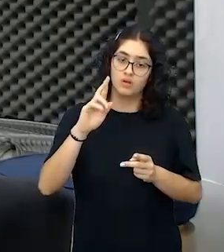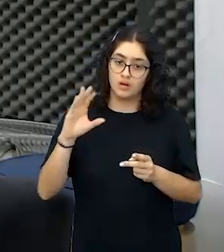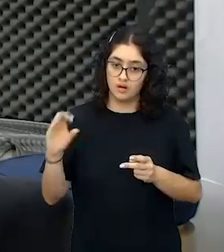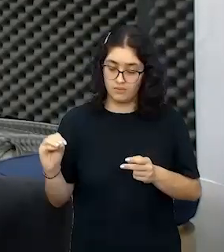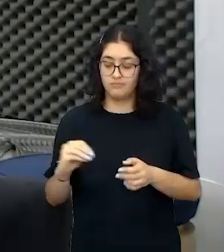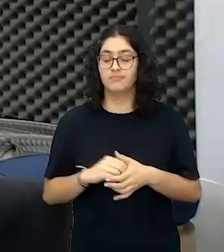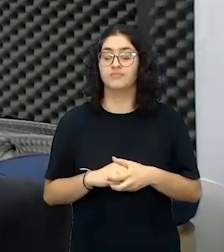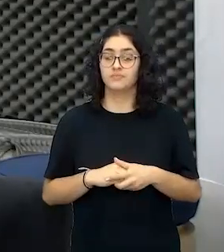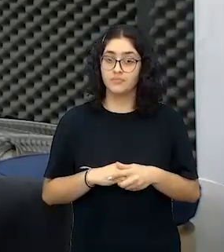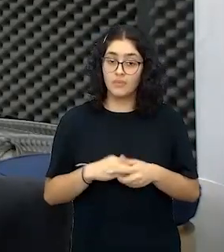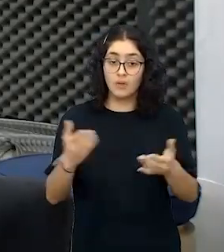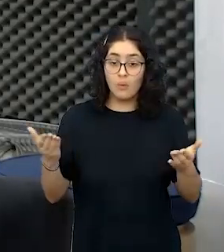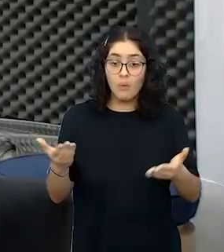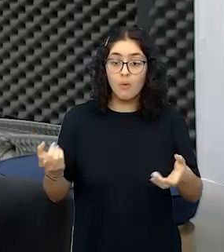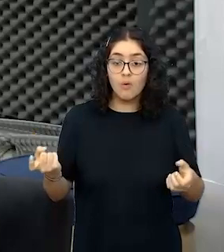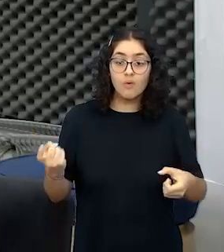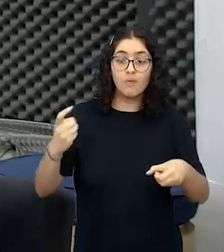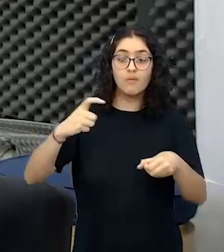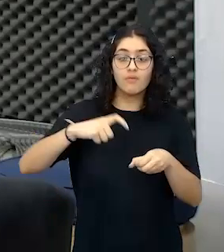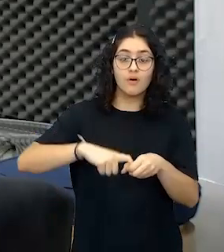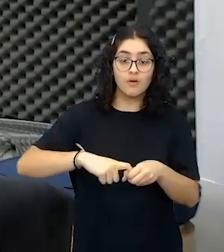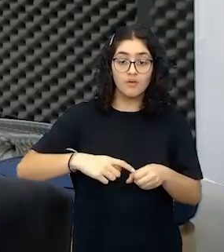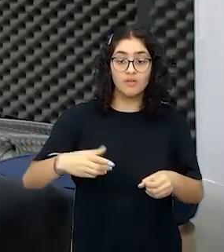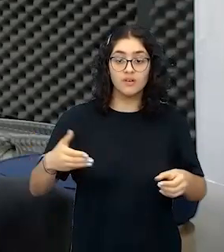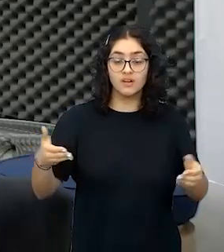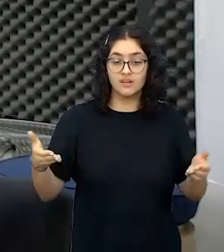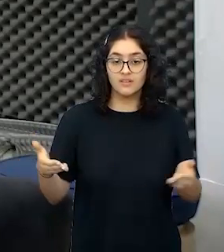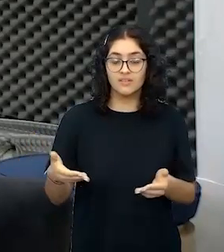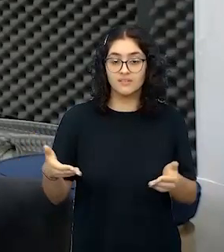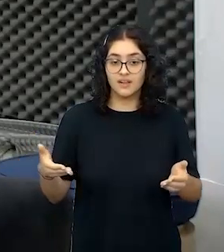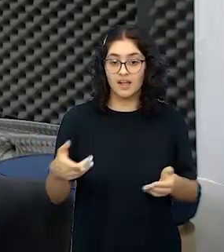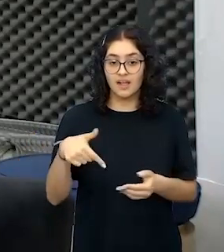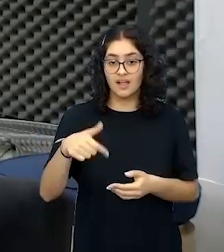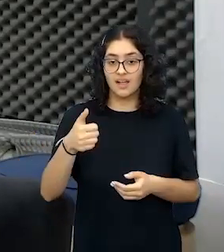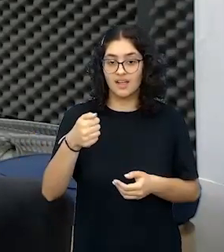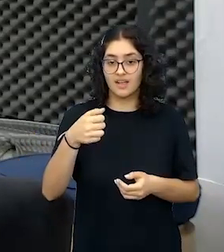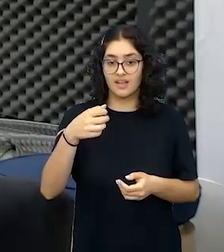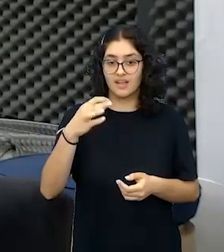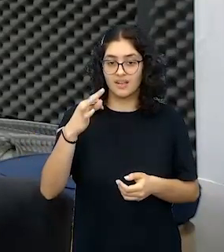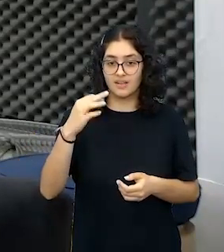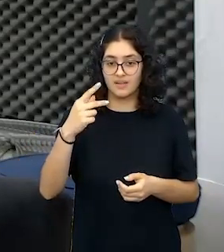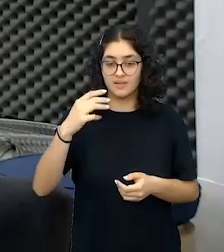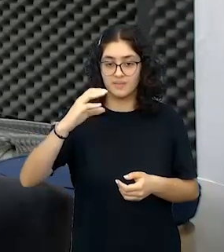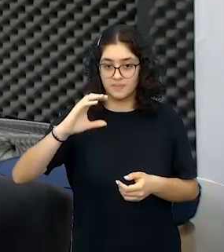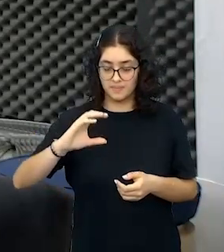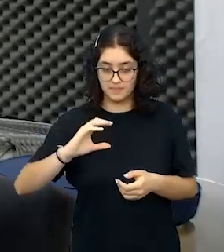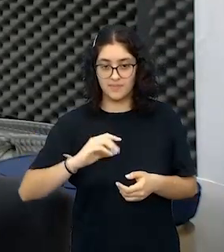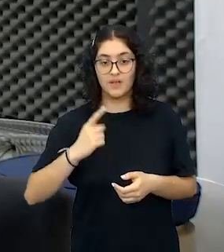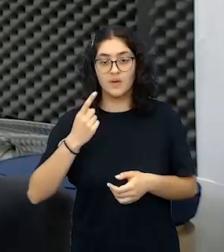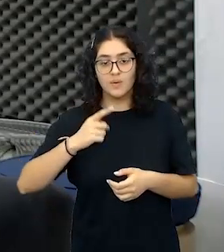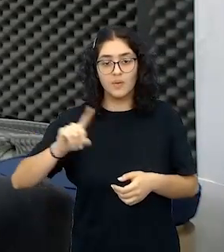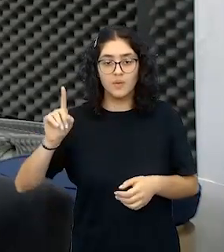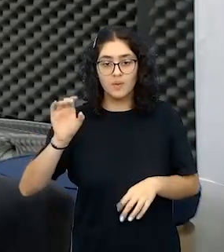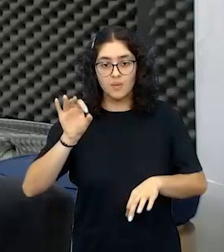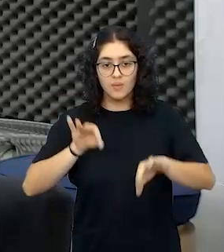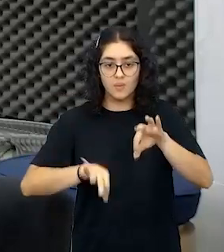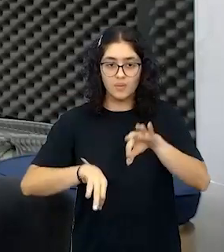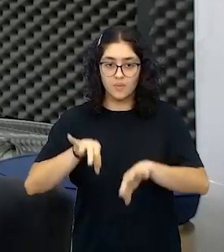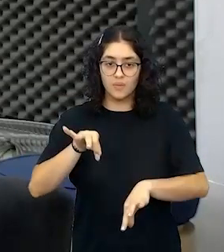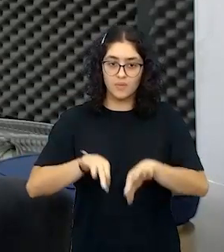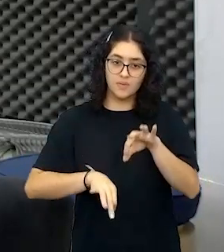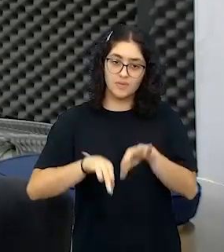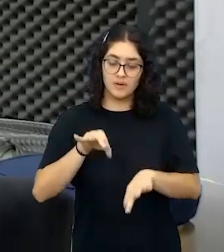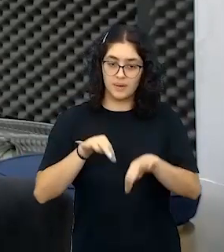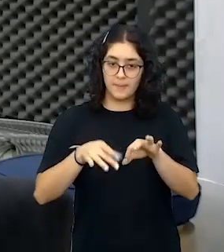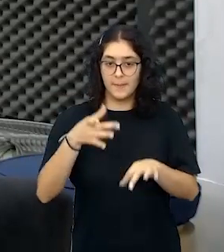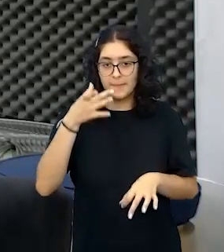nós estamos retomando aqui na nossa ATPC a nossa última oficina